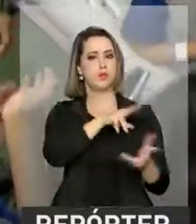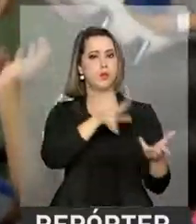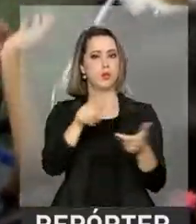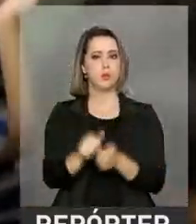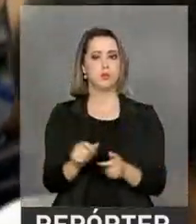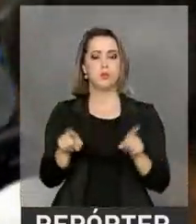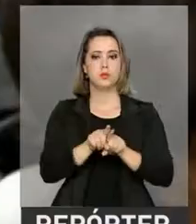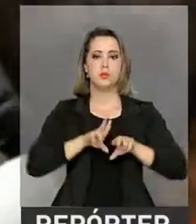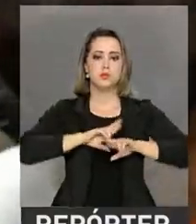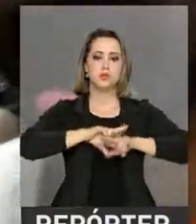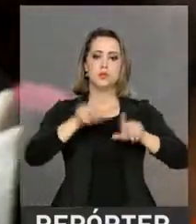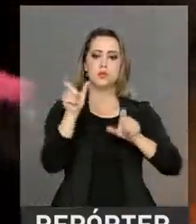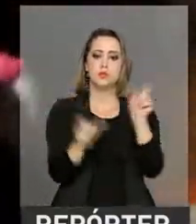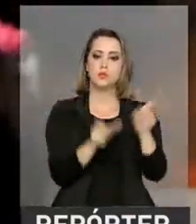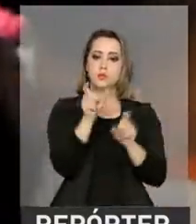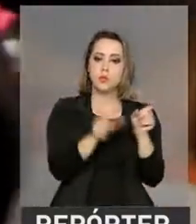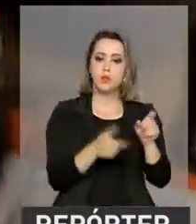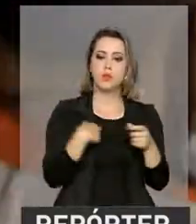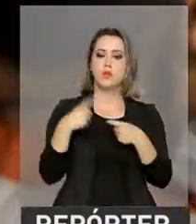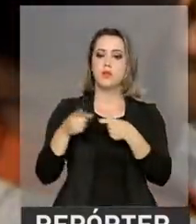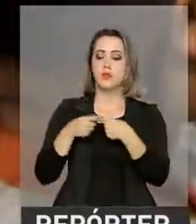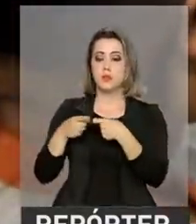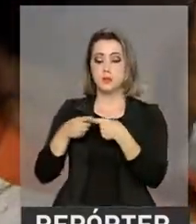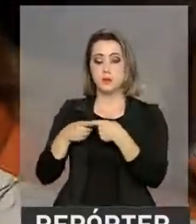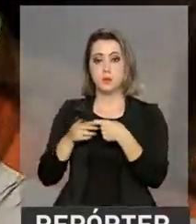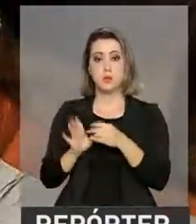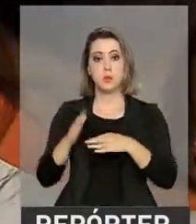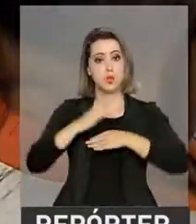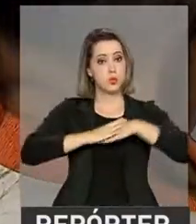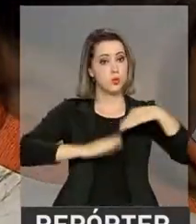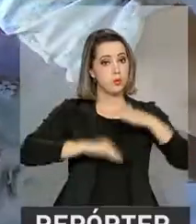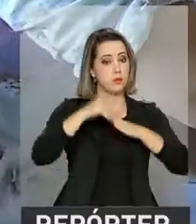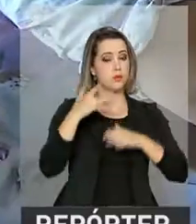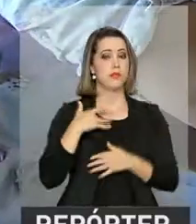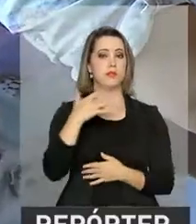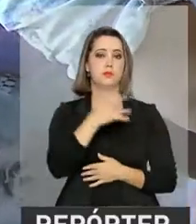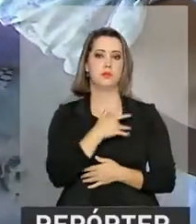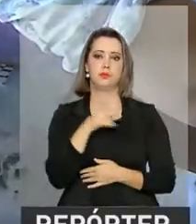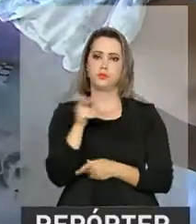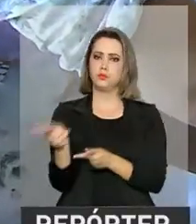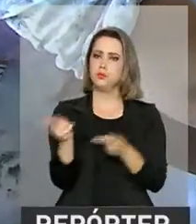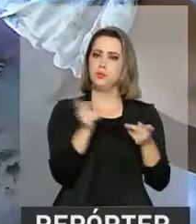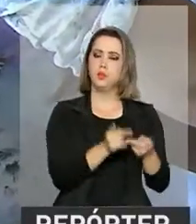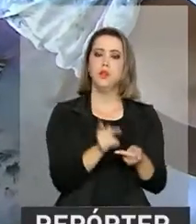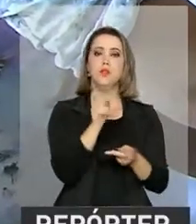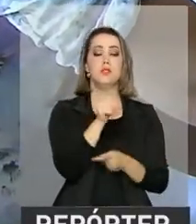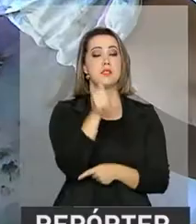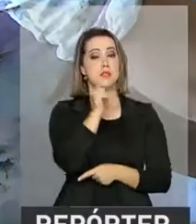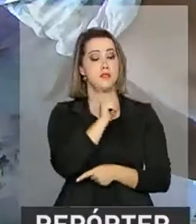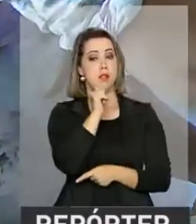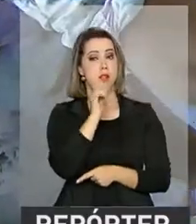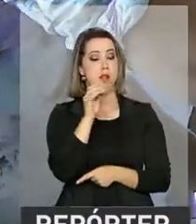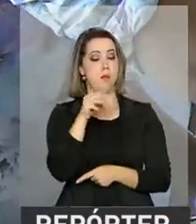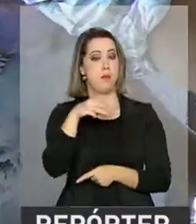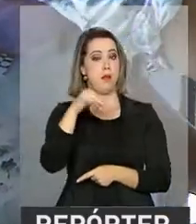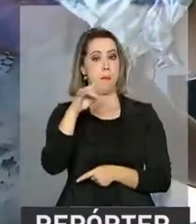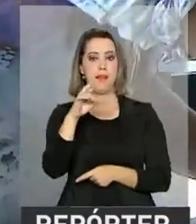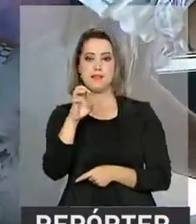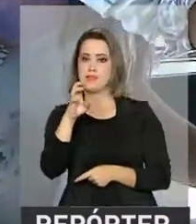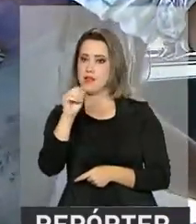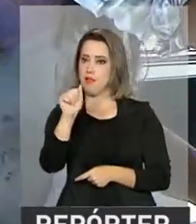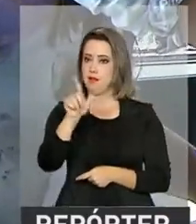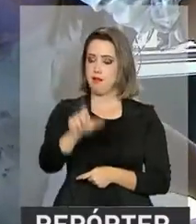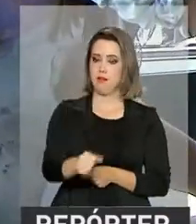neurologistas pediatras fisioterapeutas e outros profissionais na visita a primeira dama também conheceu o trabalho realizado